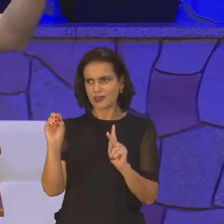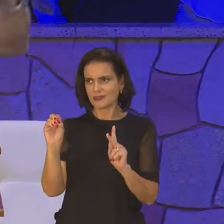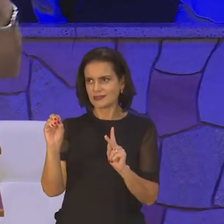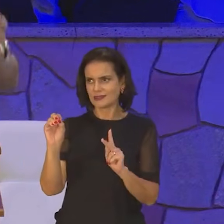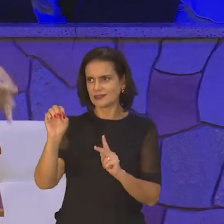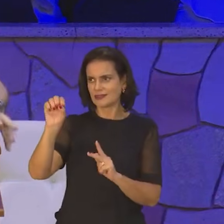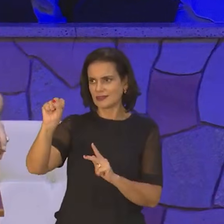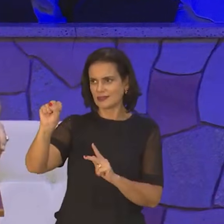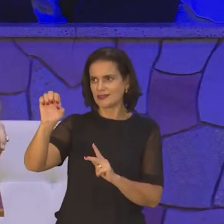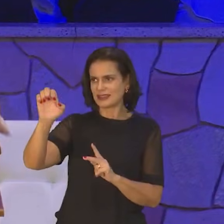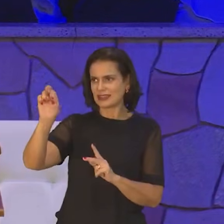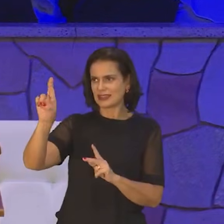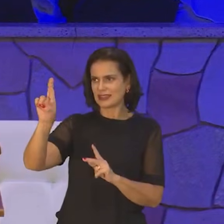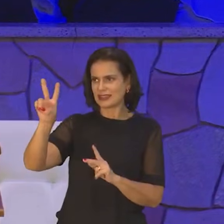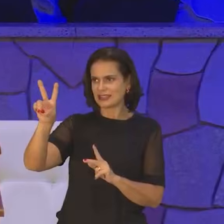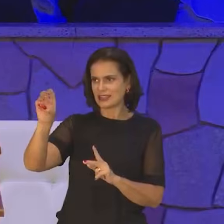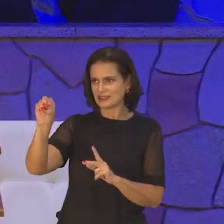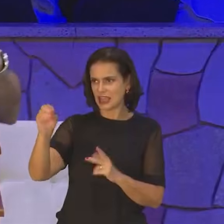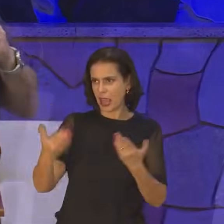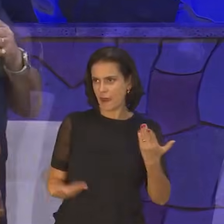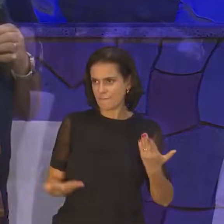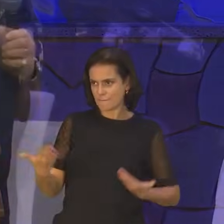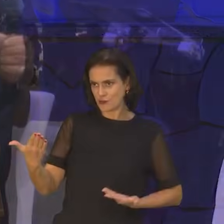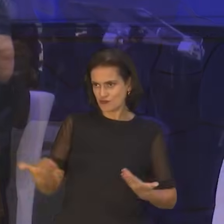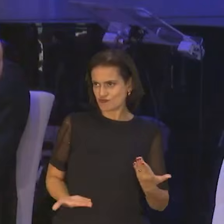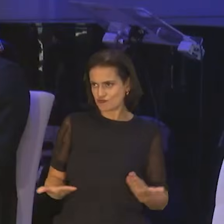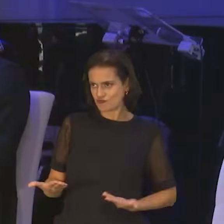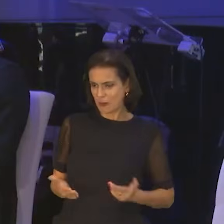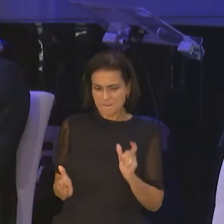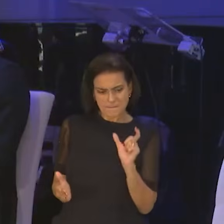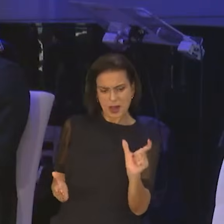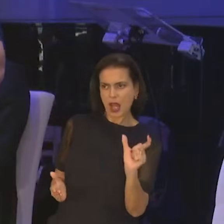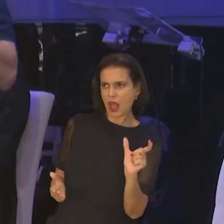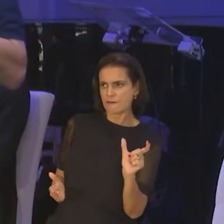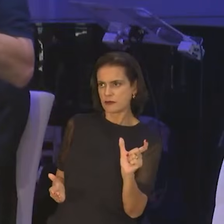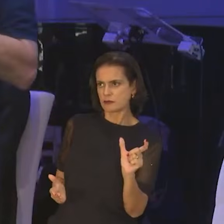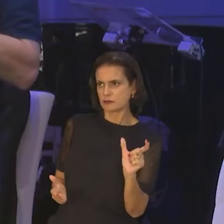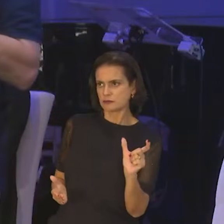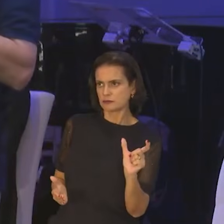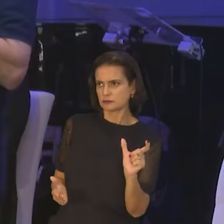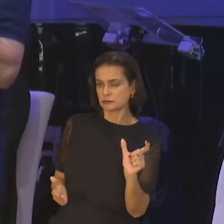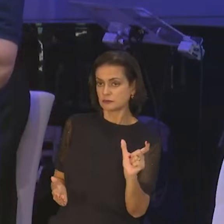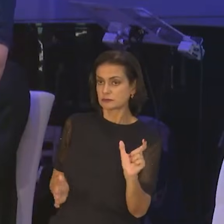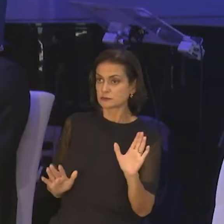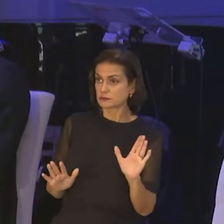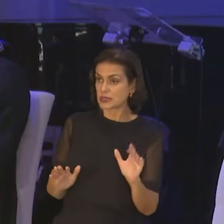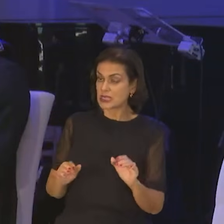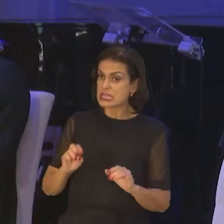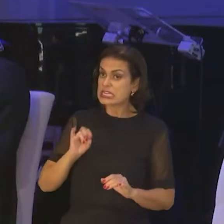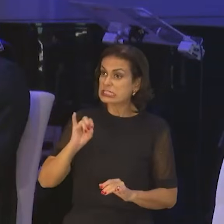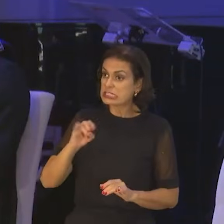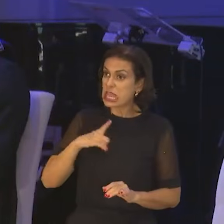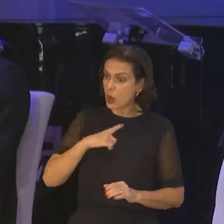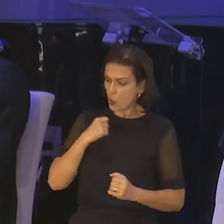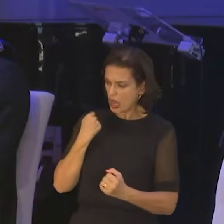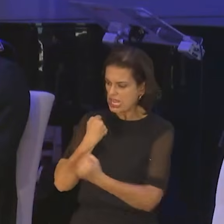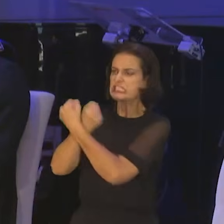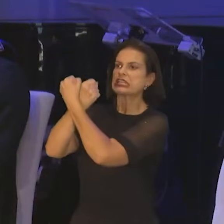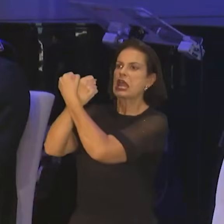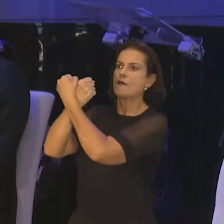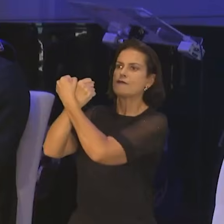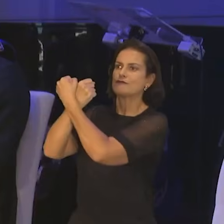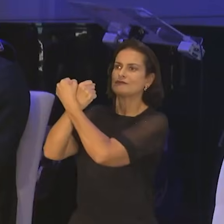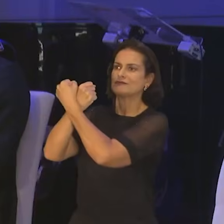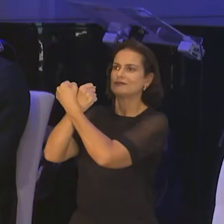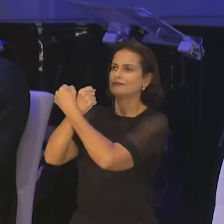de ser servo, eu sou escravo. Porque se sou servo, vou pensar. Se sou escravo, não tenho opção a pensar, a